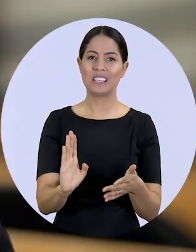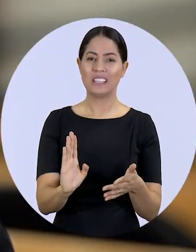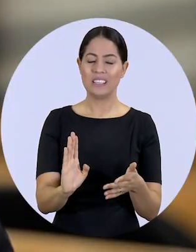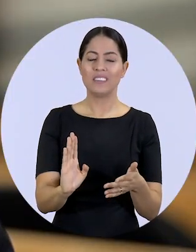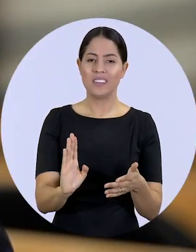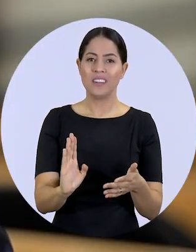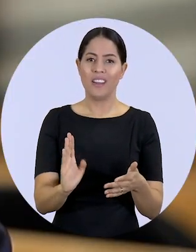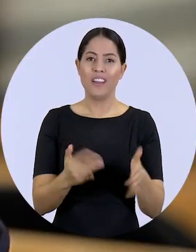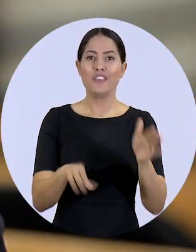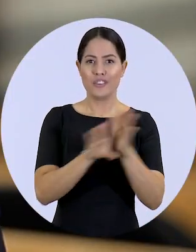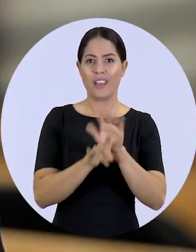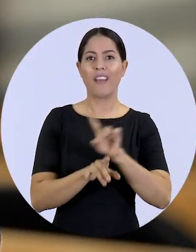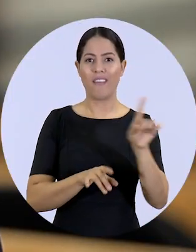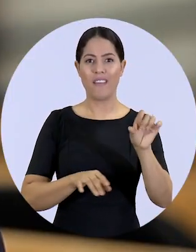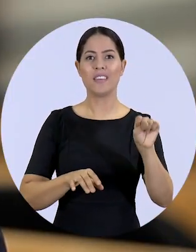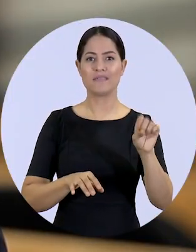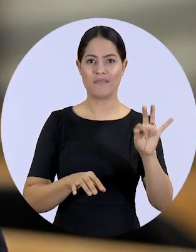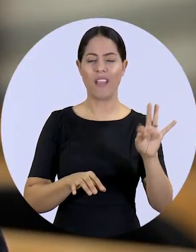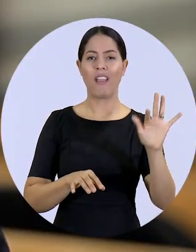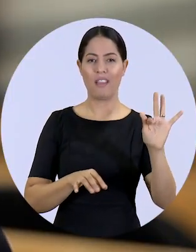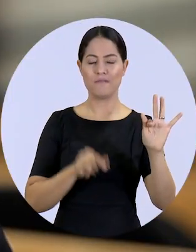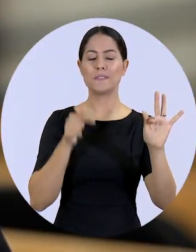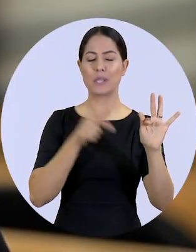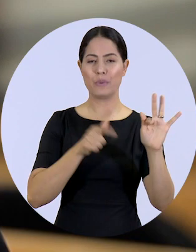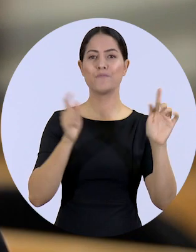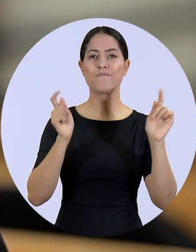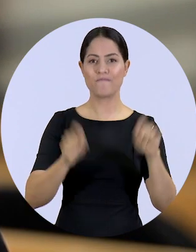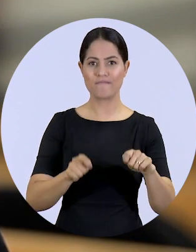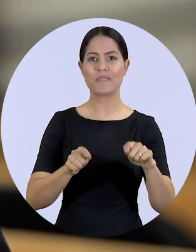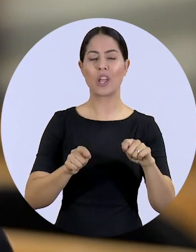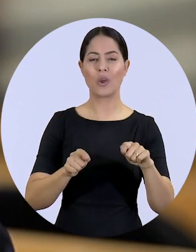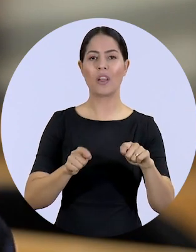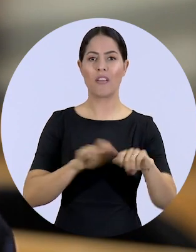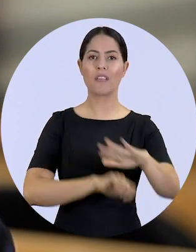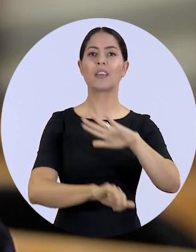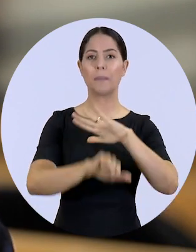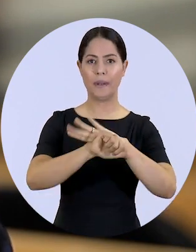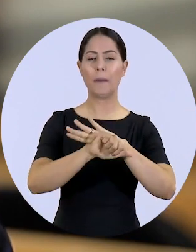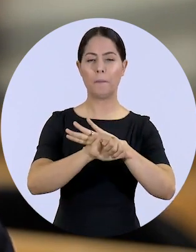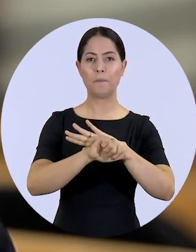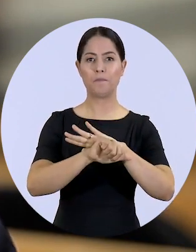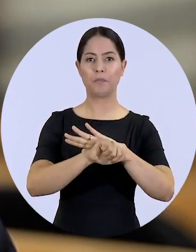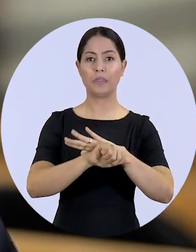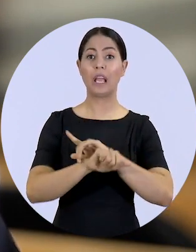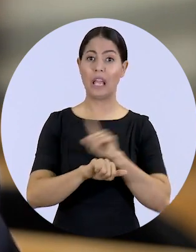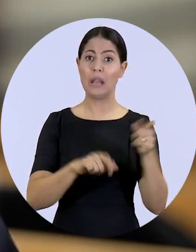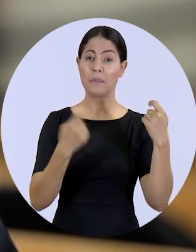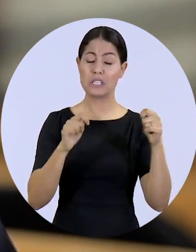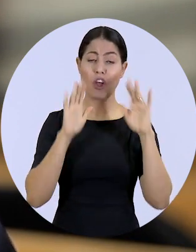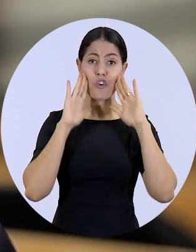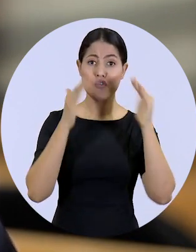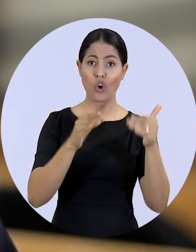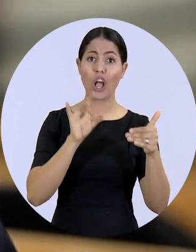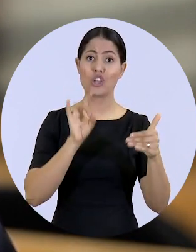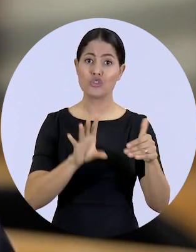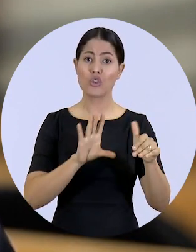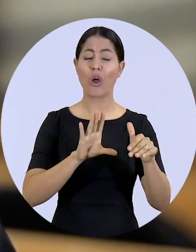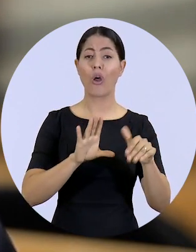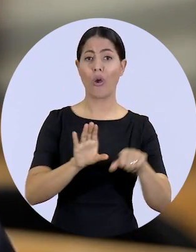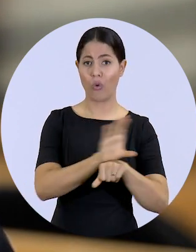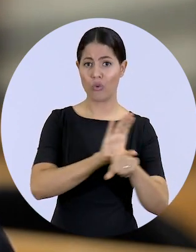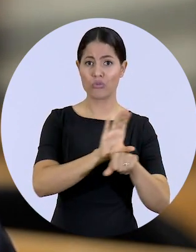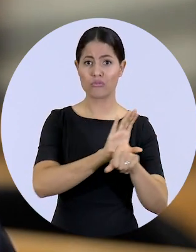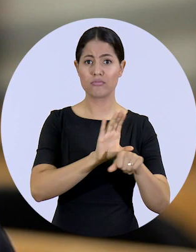hoje, as questões chegam ao Supremo. Então, o Supremo tem a competência dele criminal, que normalmente deveria se prender a questões